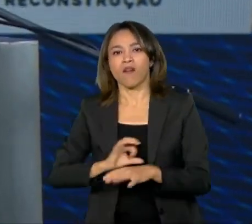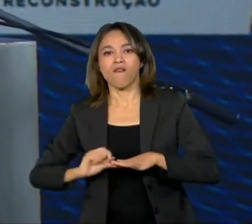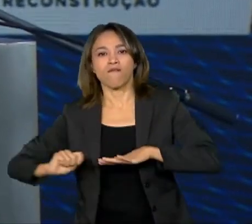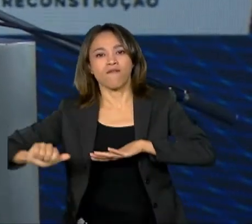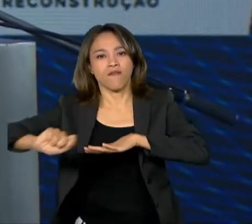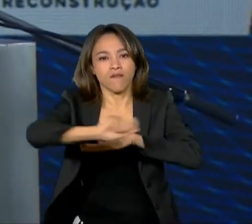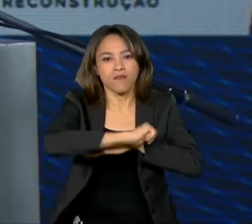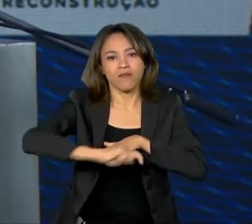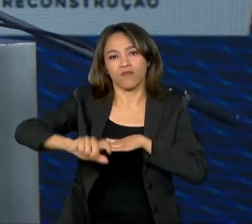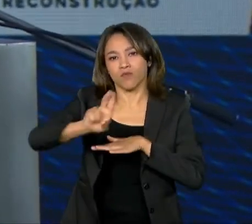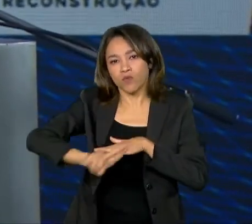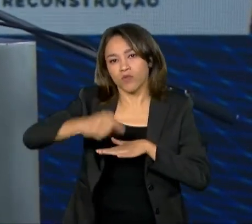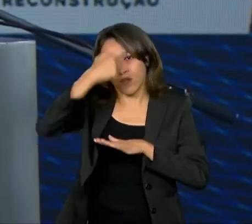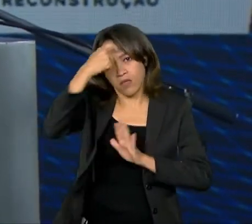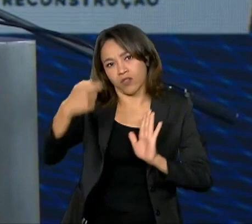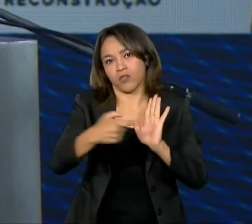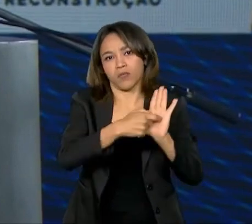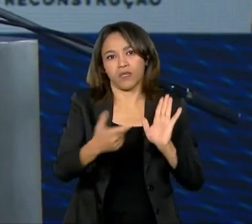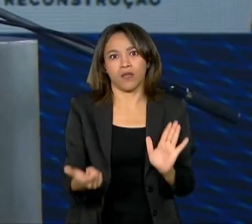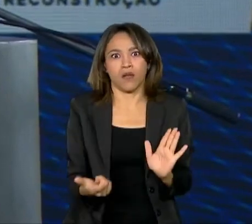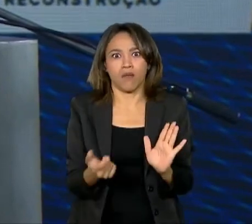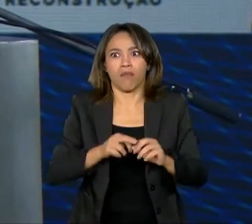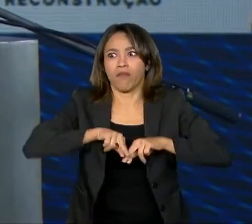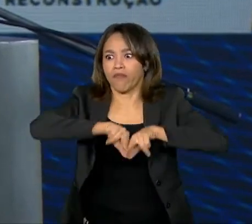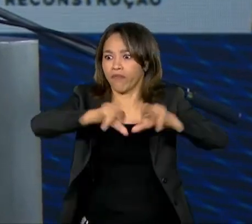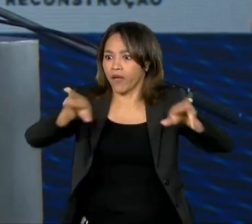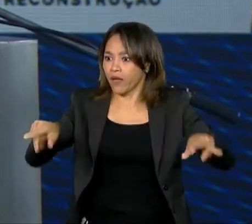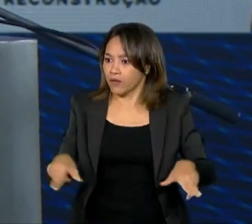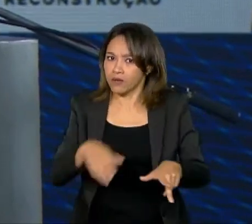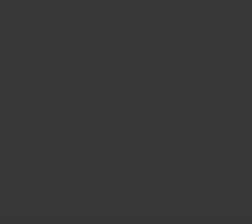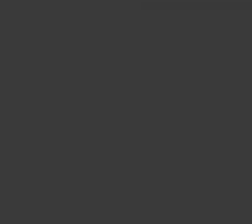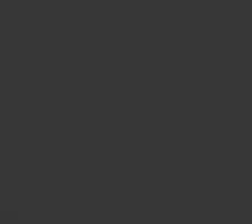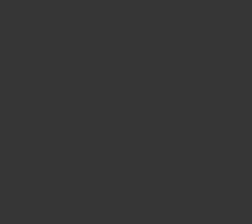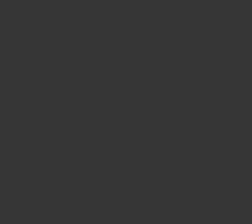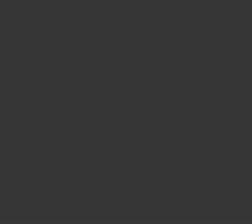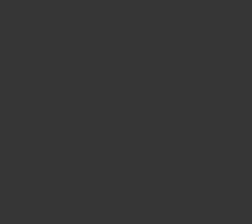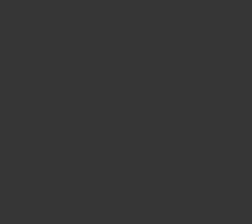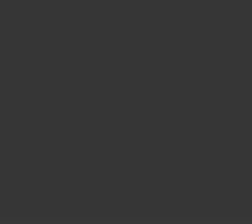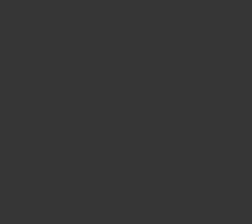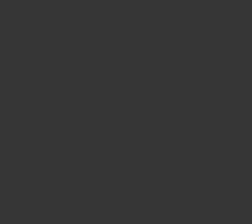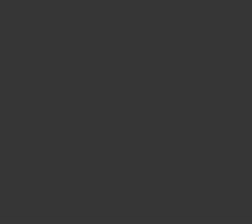ouvidos e aos olhos de bilhões de bilhões do seres humanos